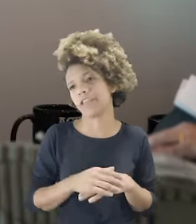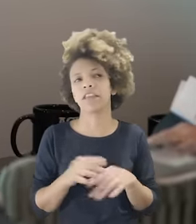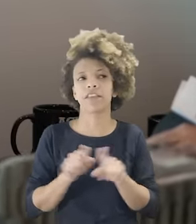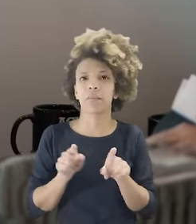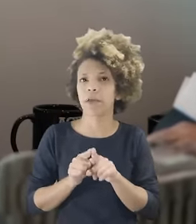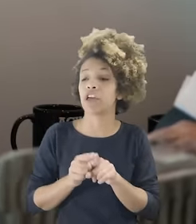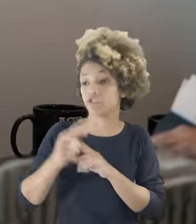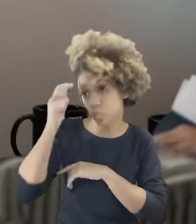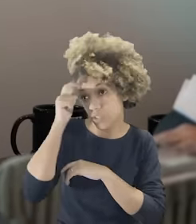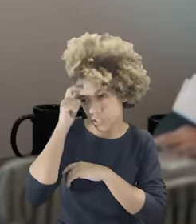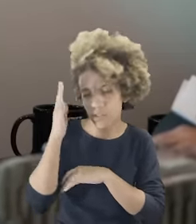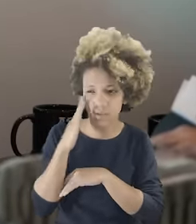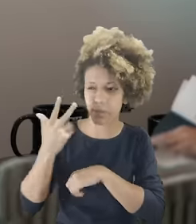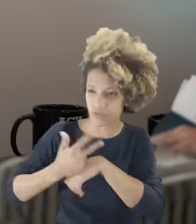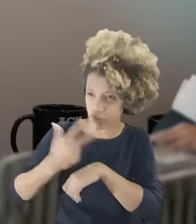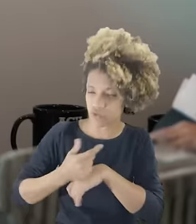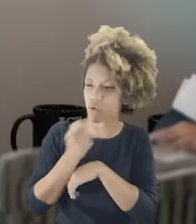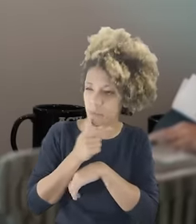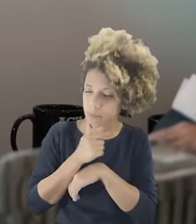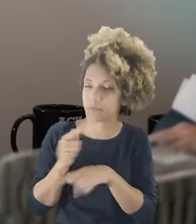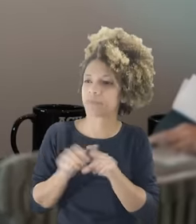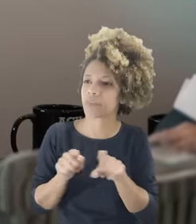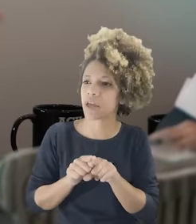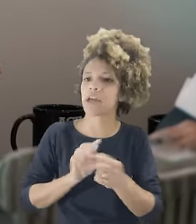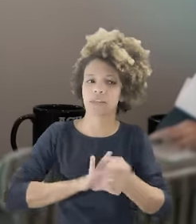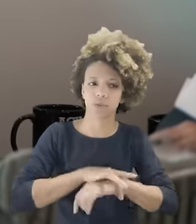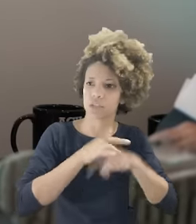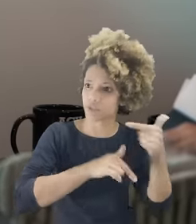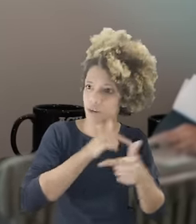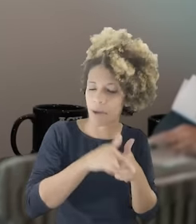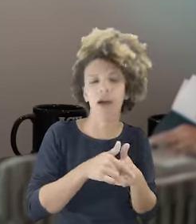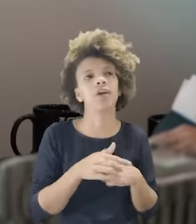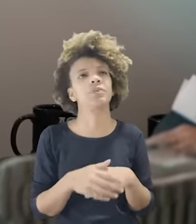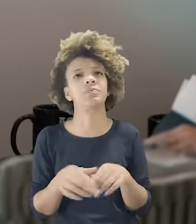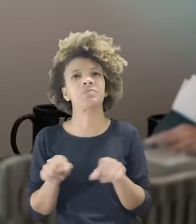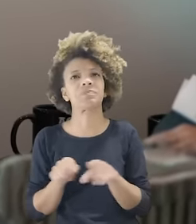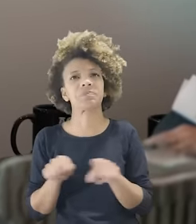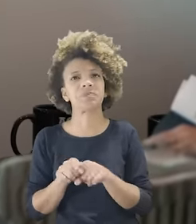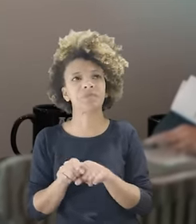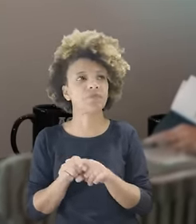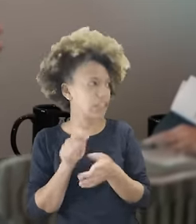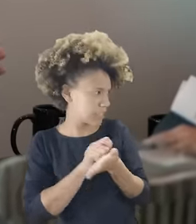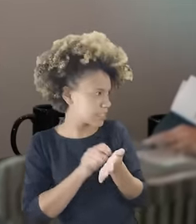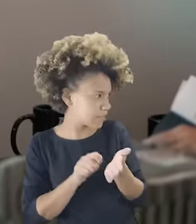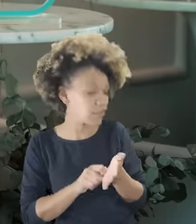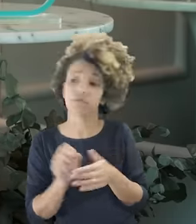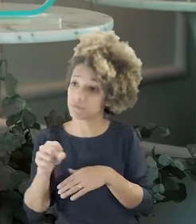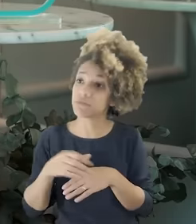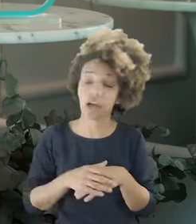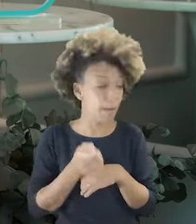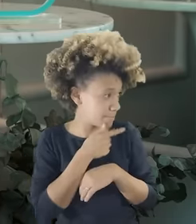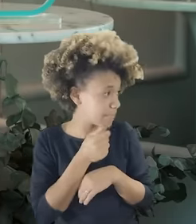aqueles de conscientização mesmo sabe fazer comédia falando de segurança do trabalho se inscrever sobre